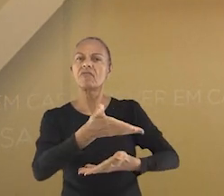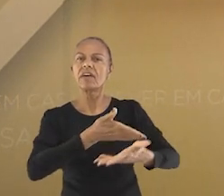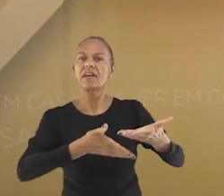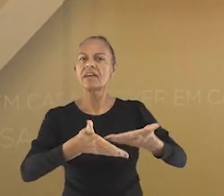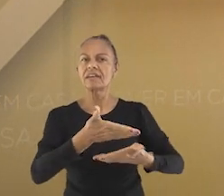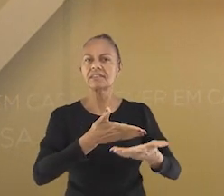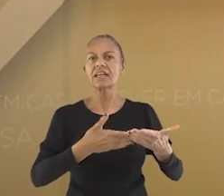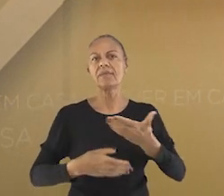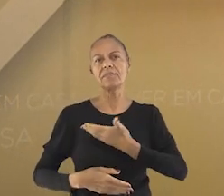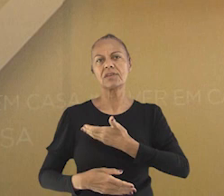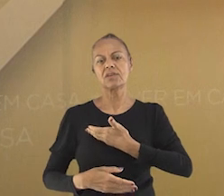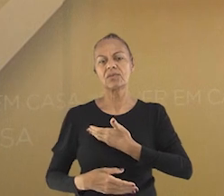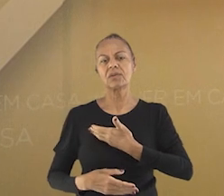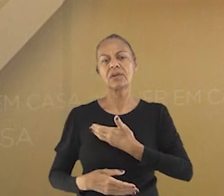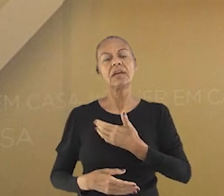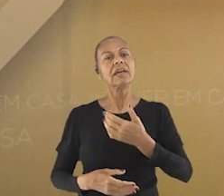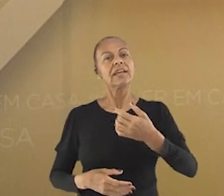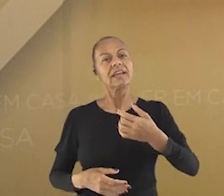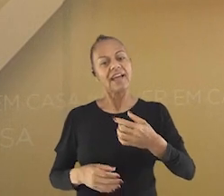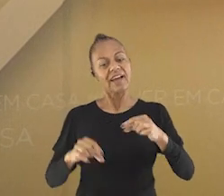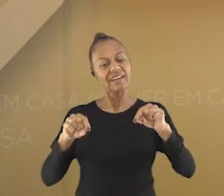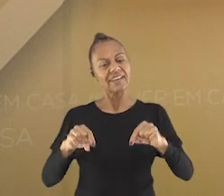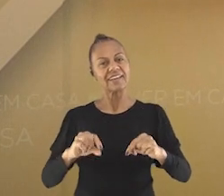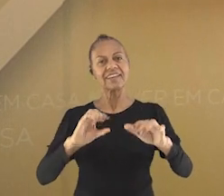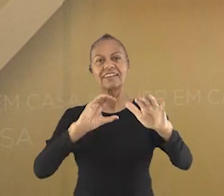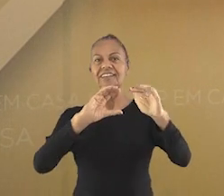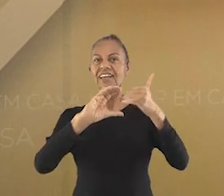conosco através de vídeos e textos.